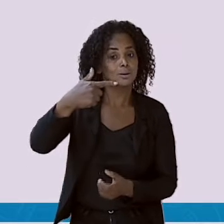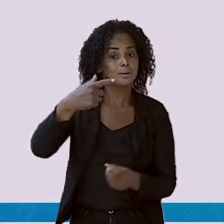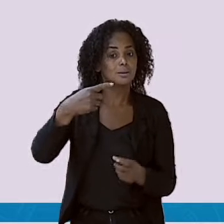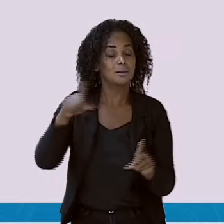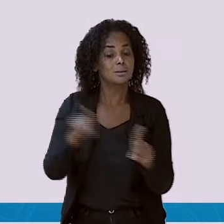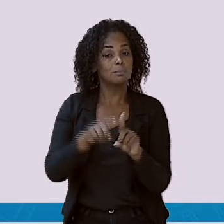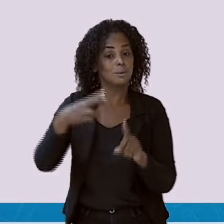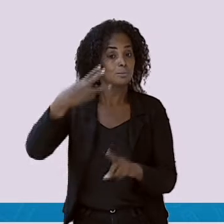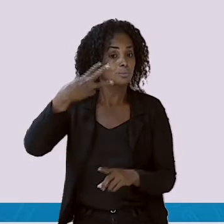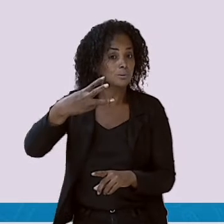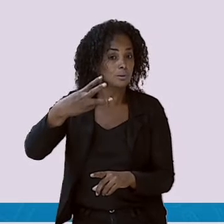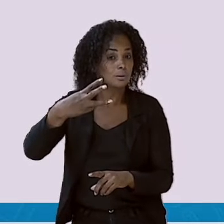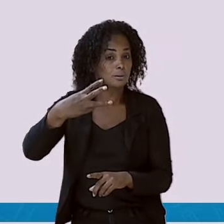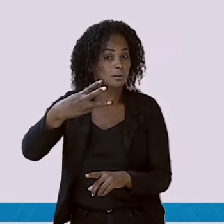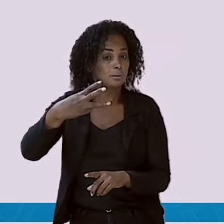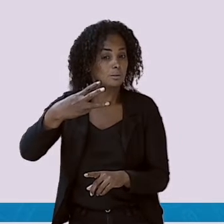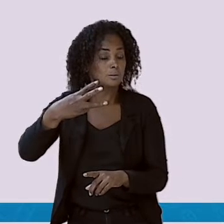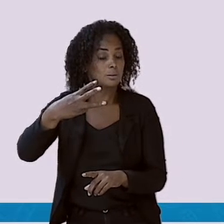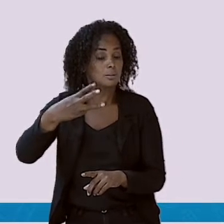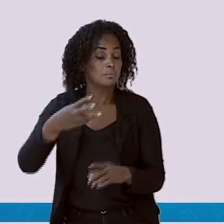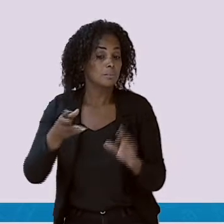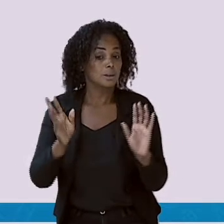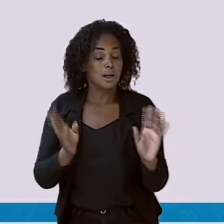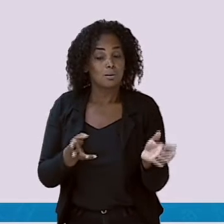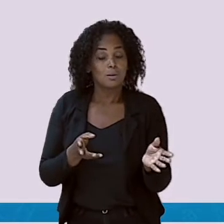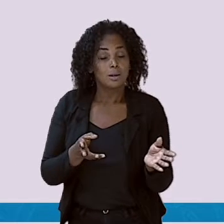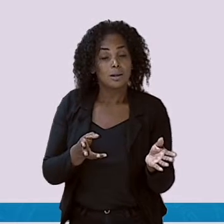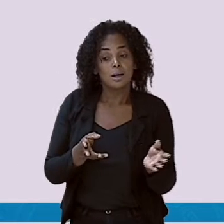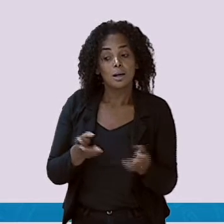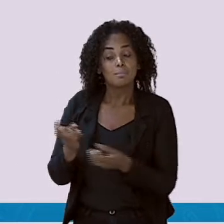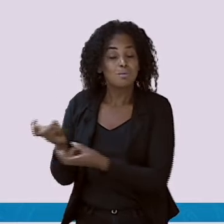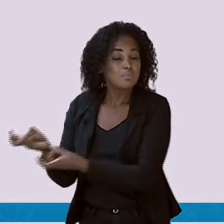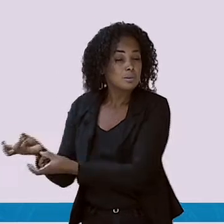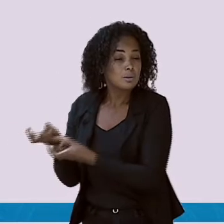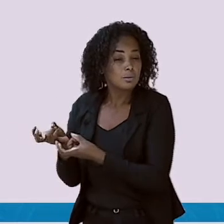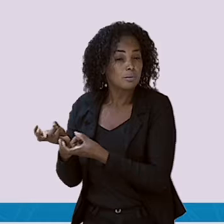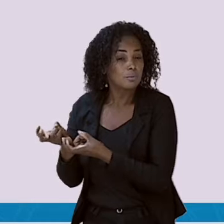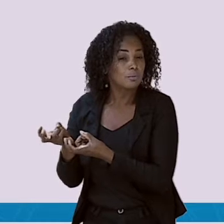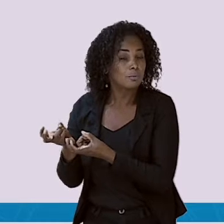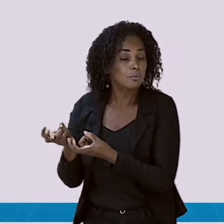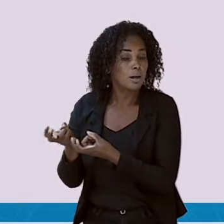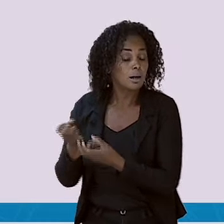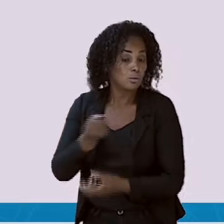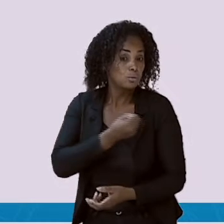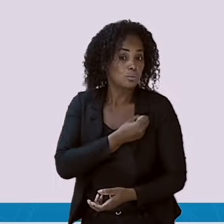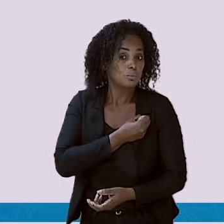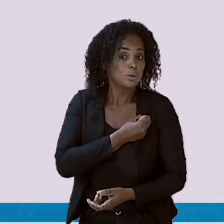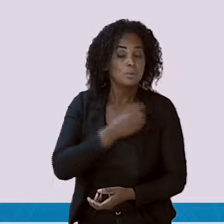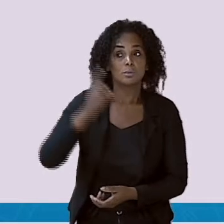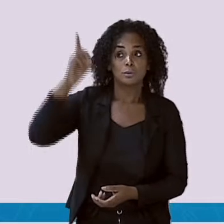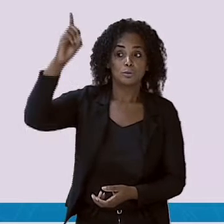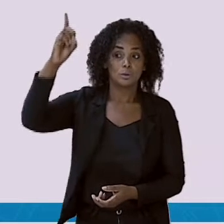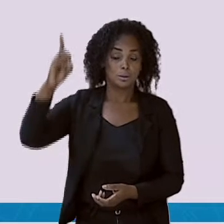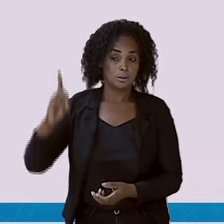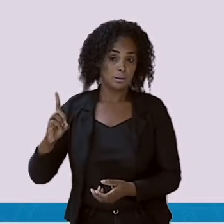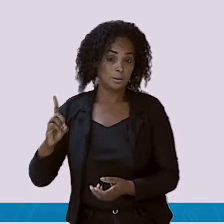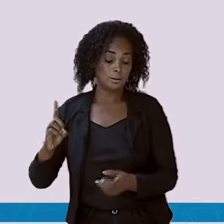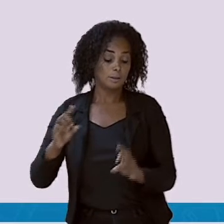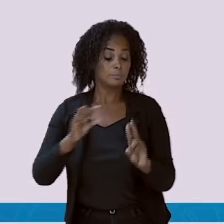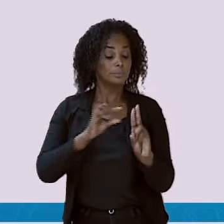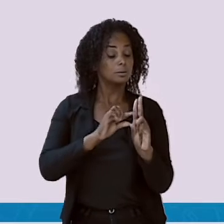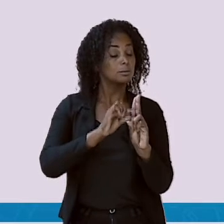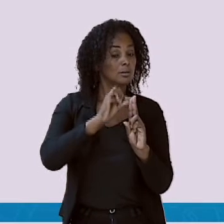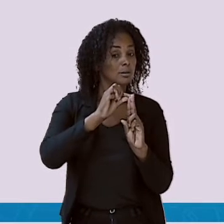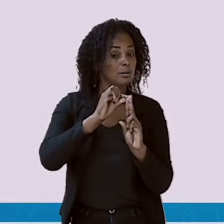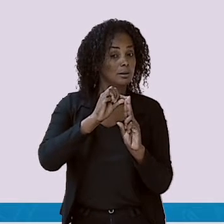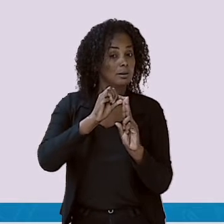vou analisar o número que está à direita da minha dezena. O número que está à direita da minha dezena é o número 4. O